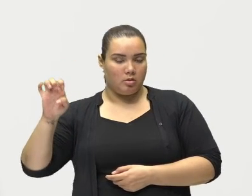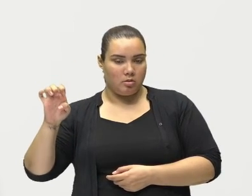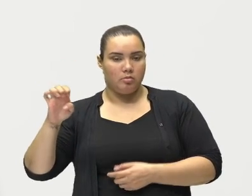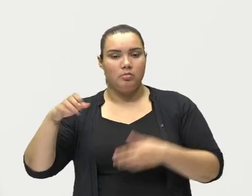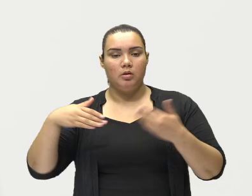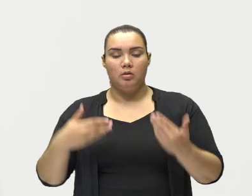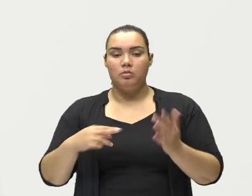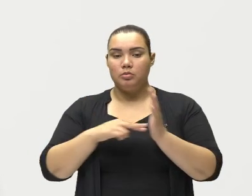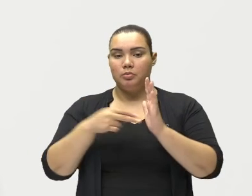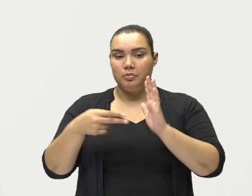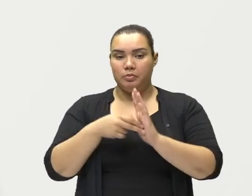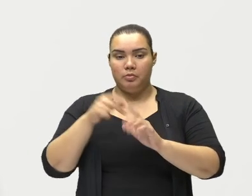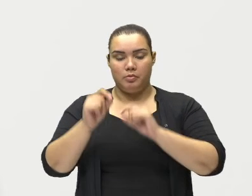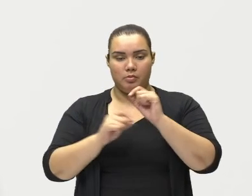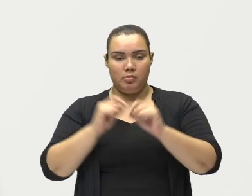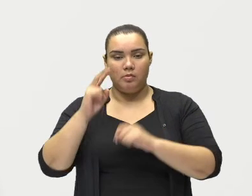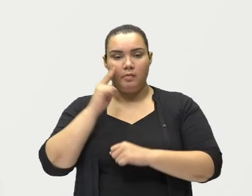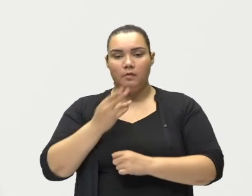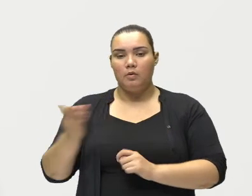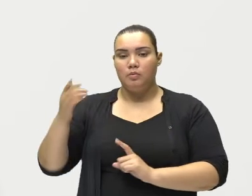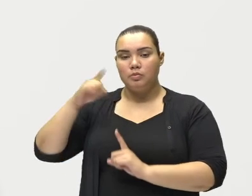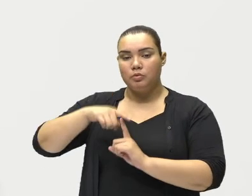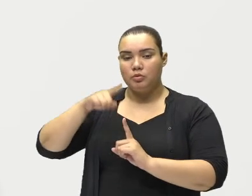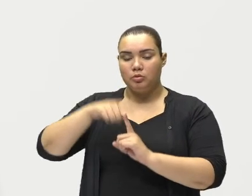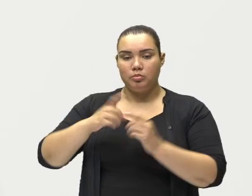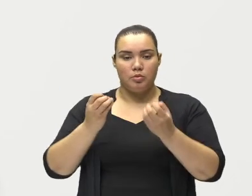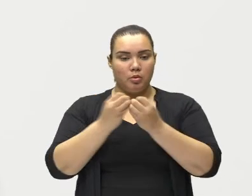uma oração subordinada